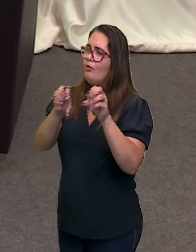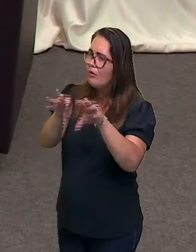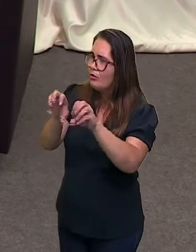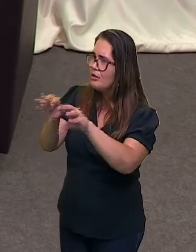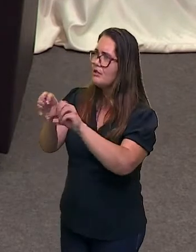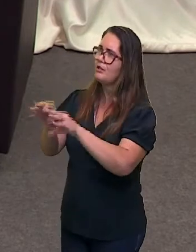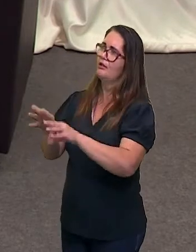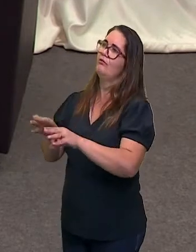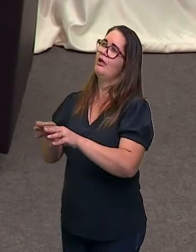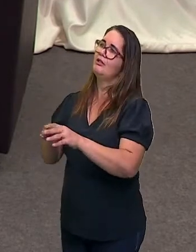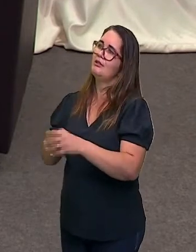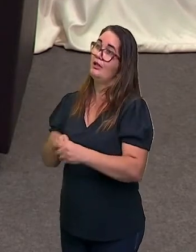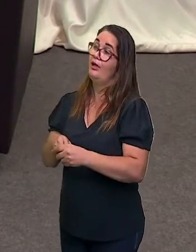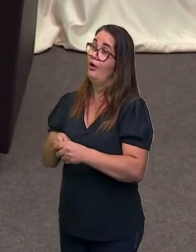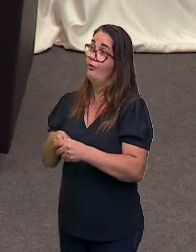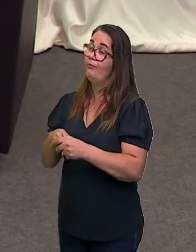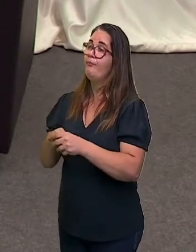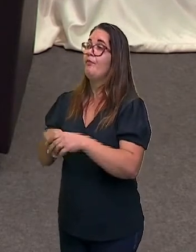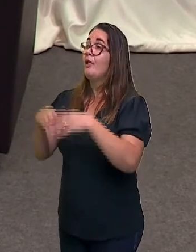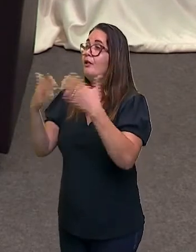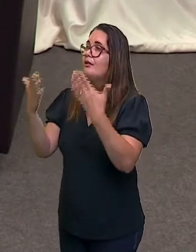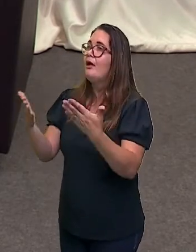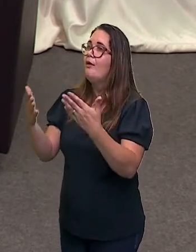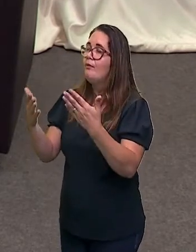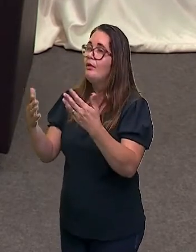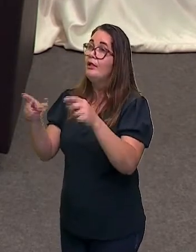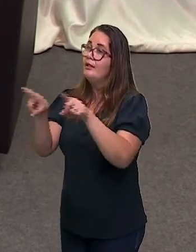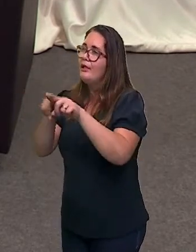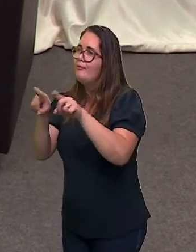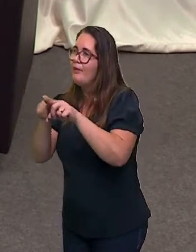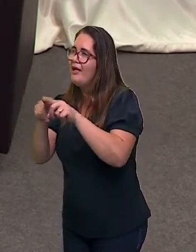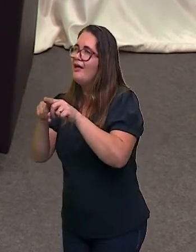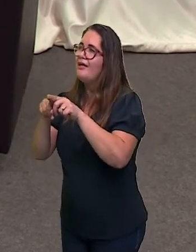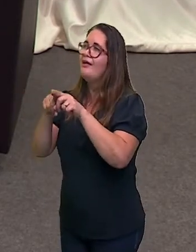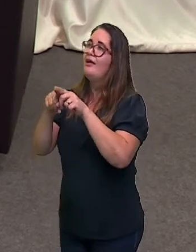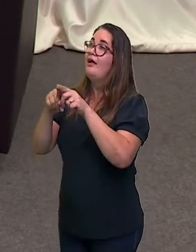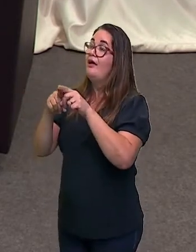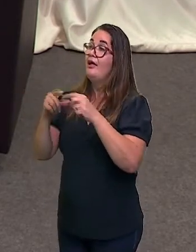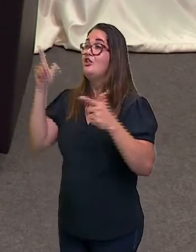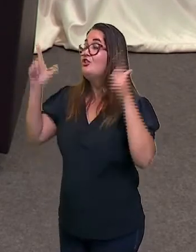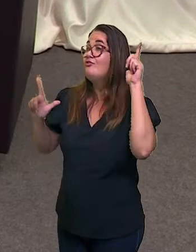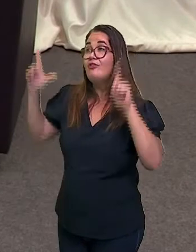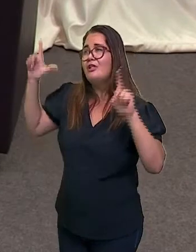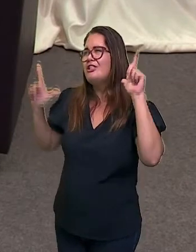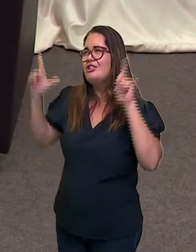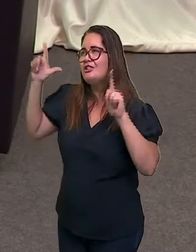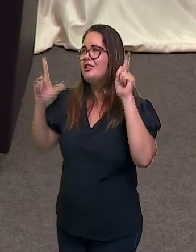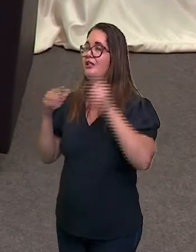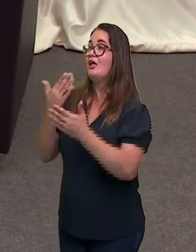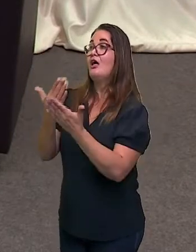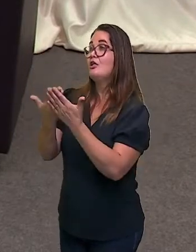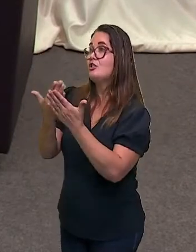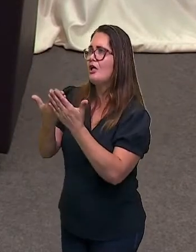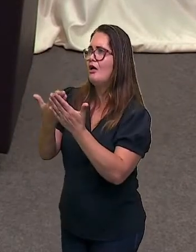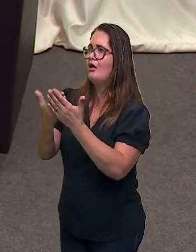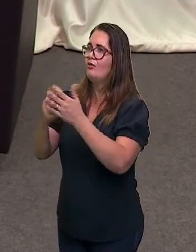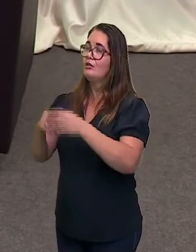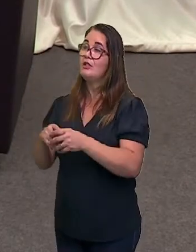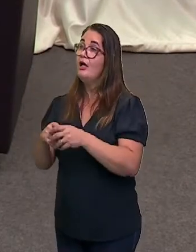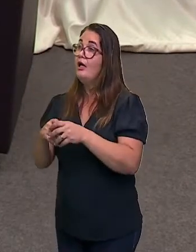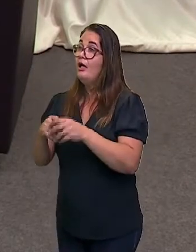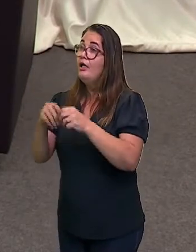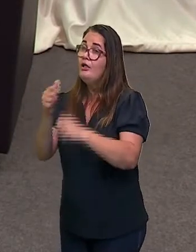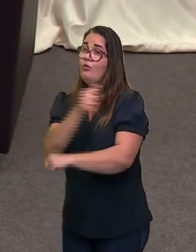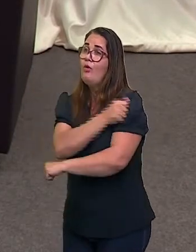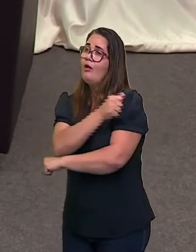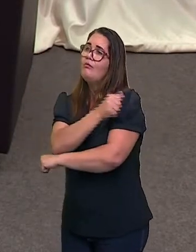curso. E, além disso, elas são dinâmicas, interessantes e visam, né, o